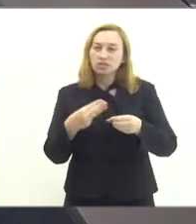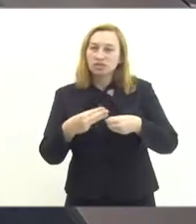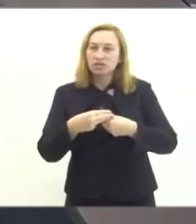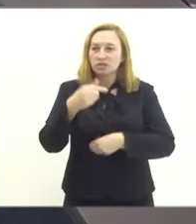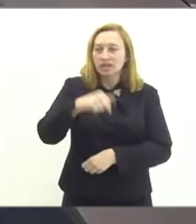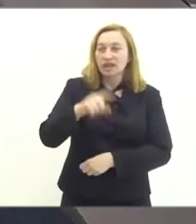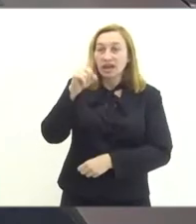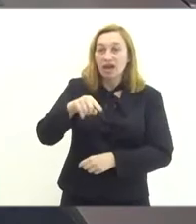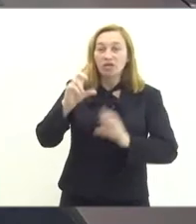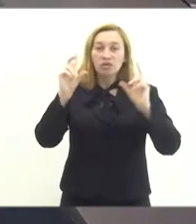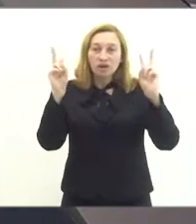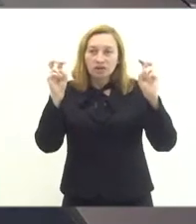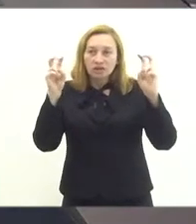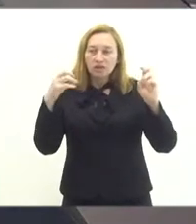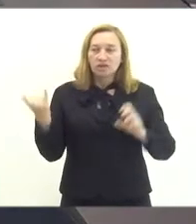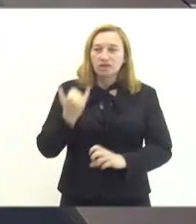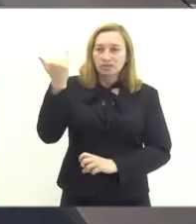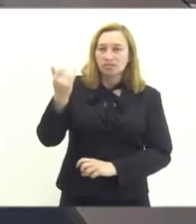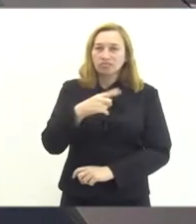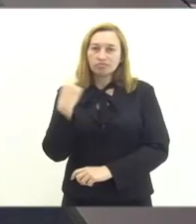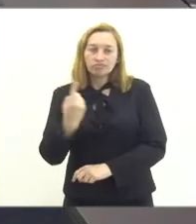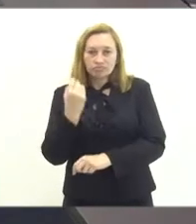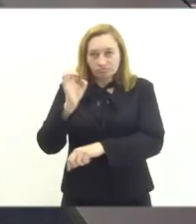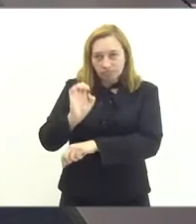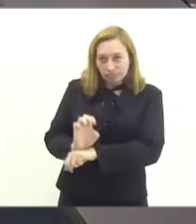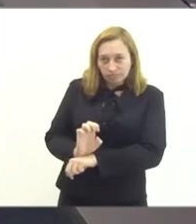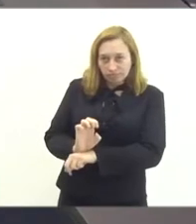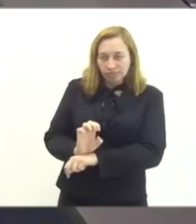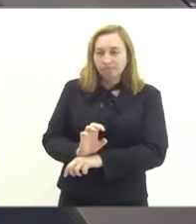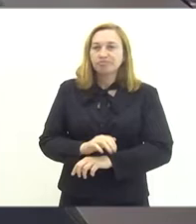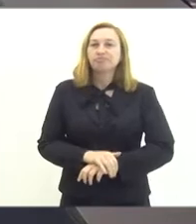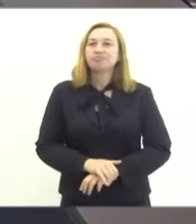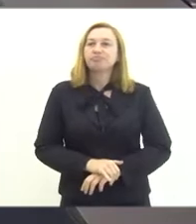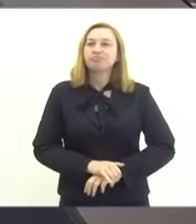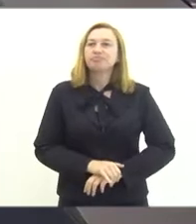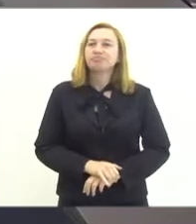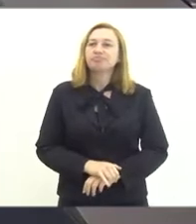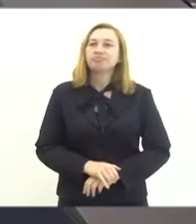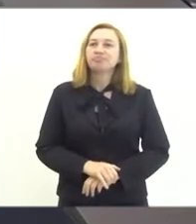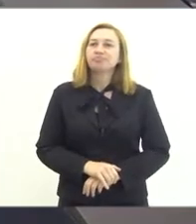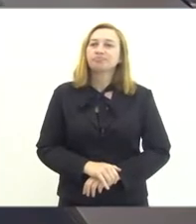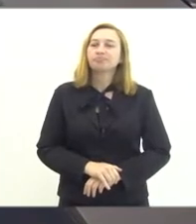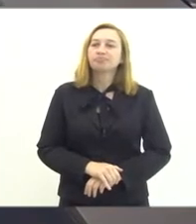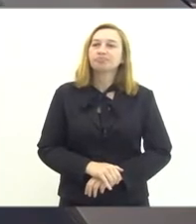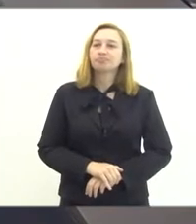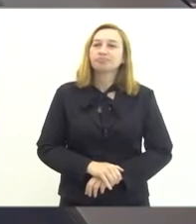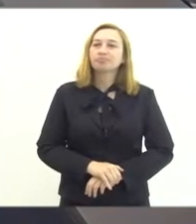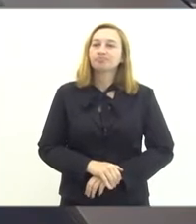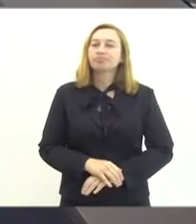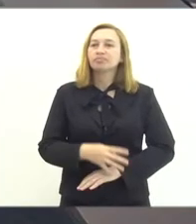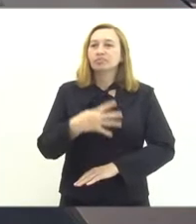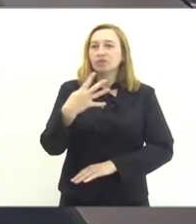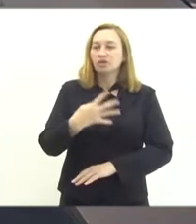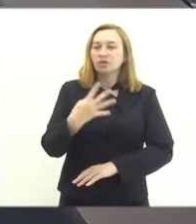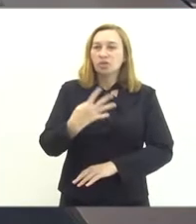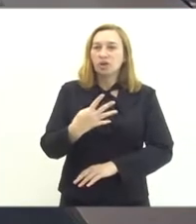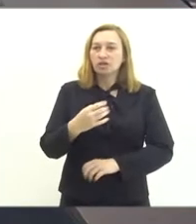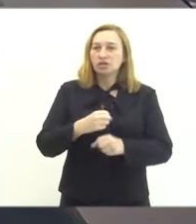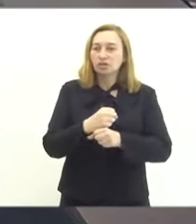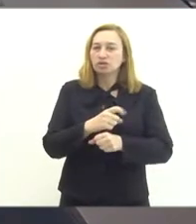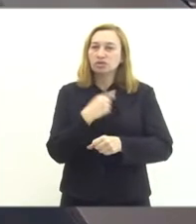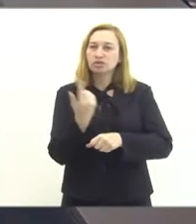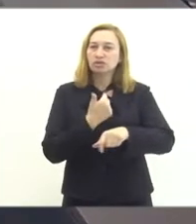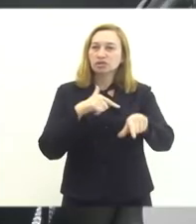é uma pauta muito importante para o nosso estado a qual no quarto no quarto ano do nosso mandato